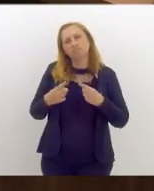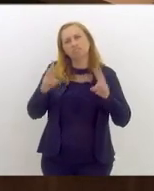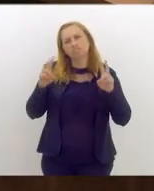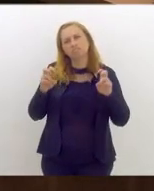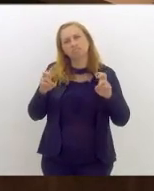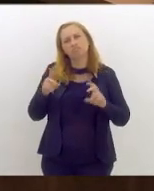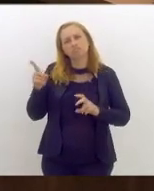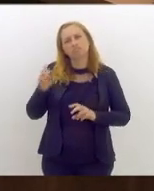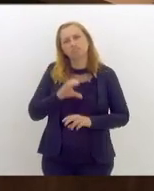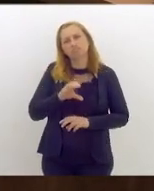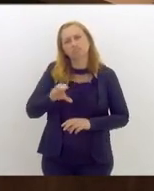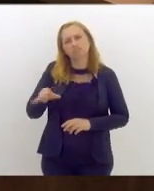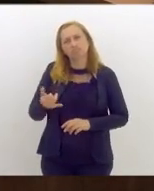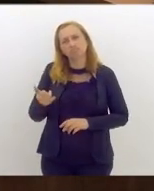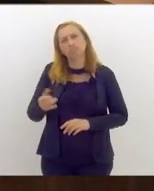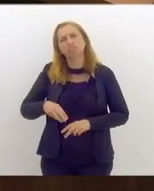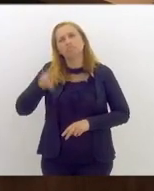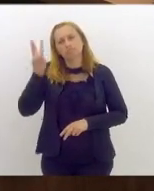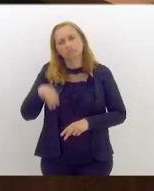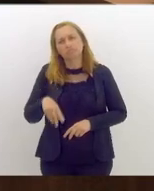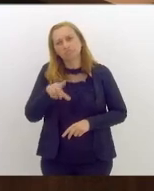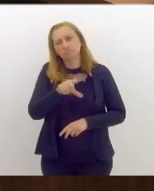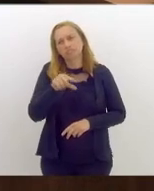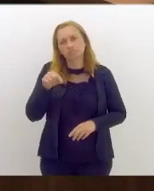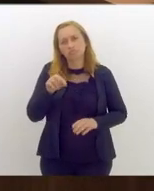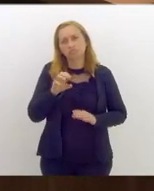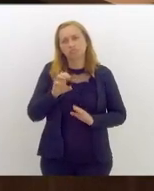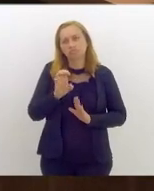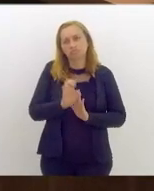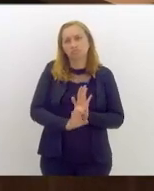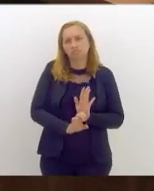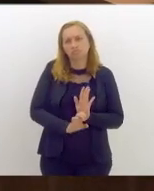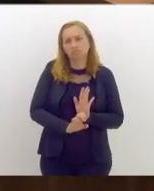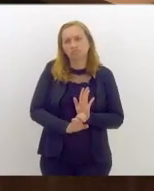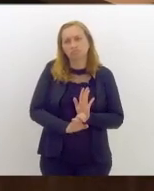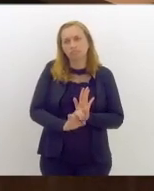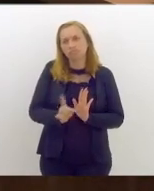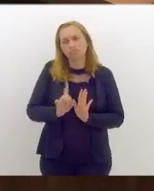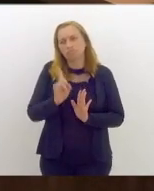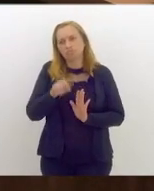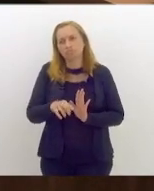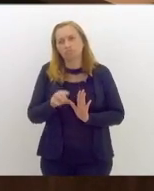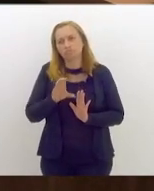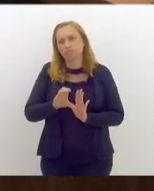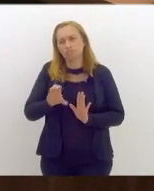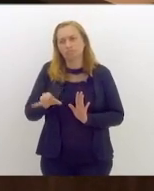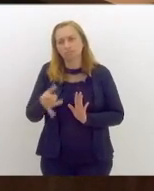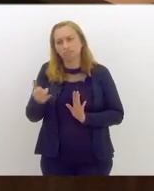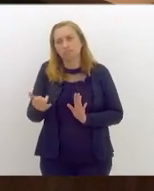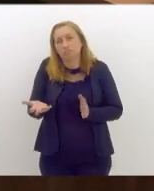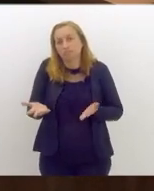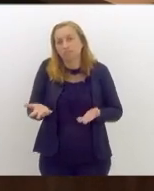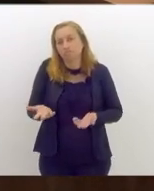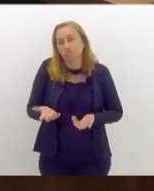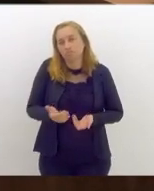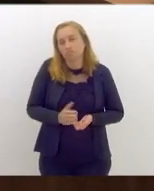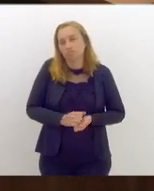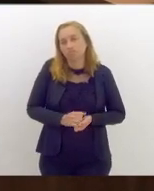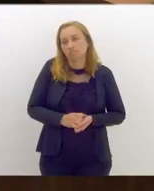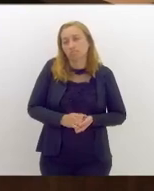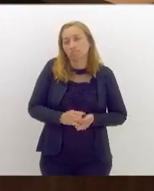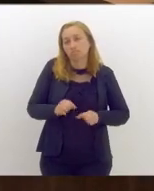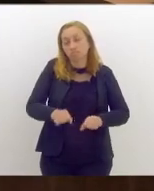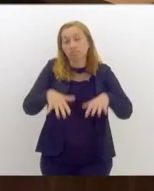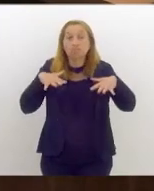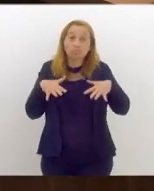já quem decide sobre as emendas não é essa ccj é